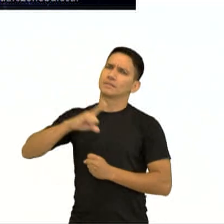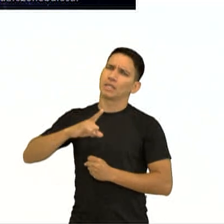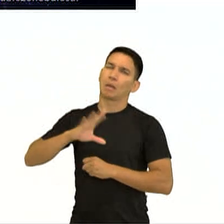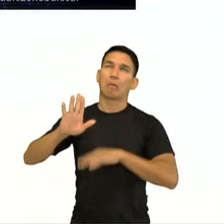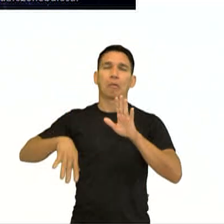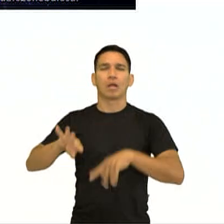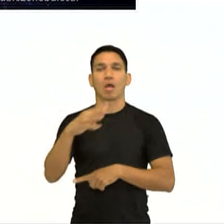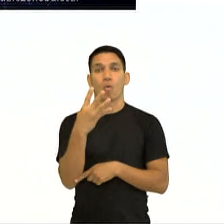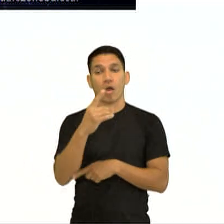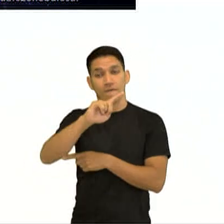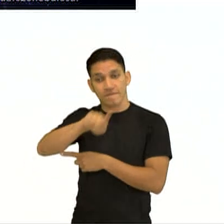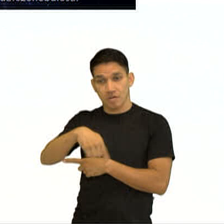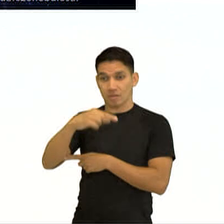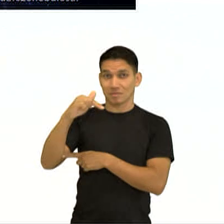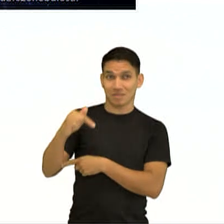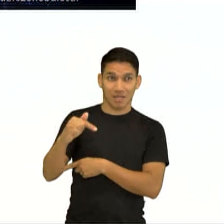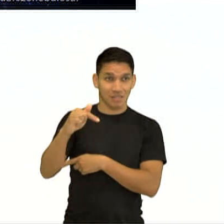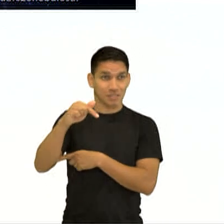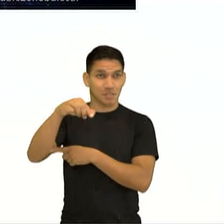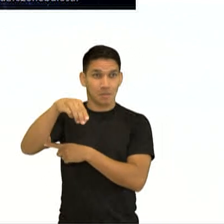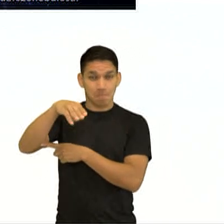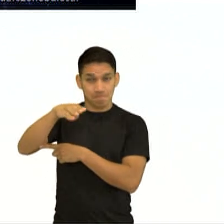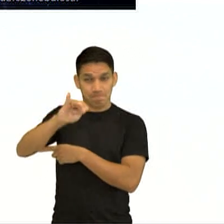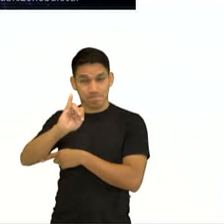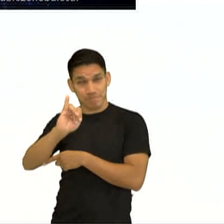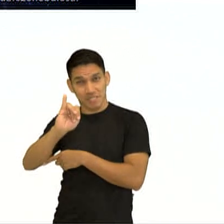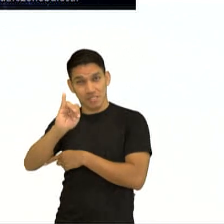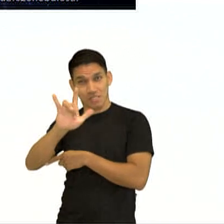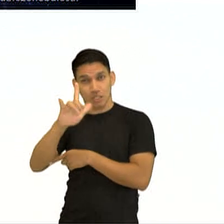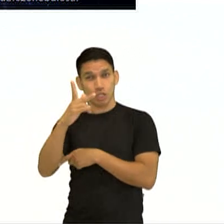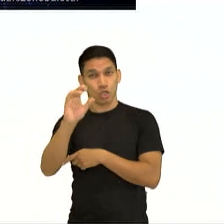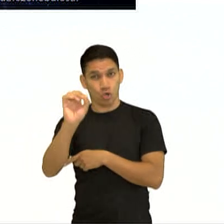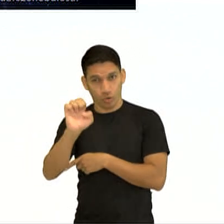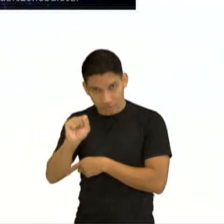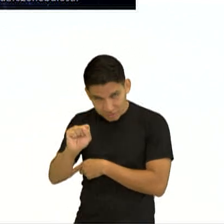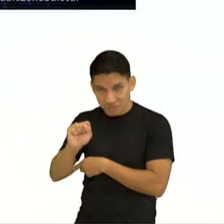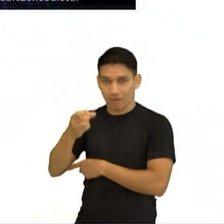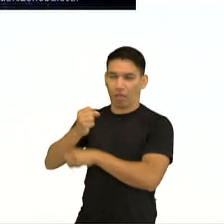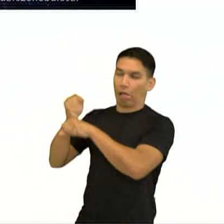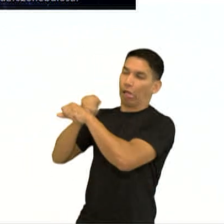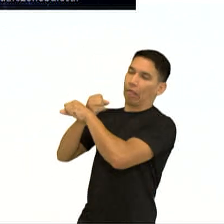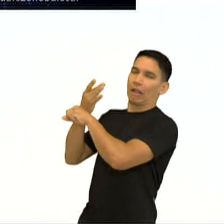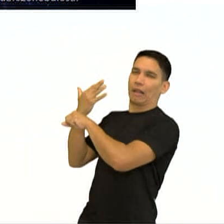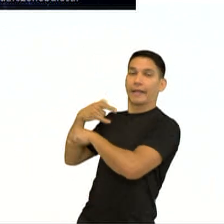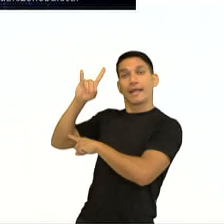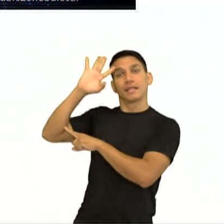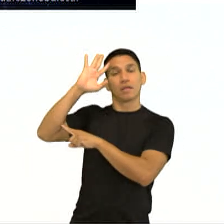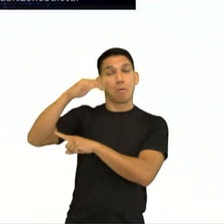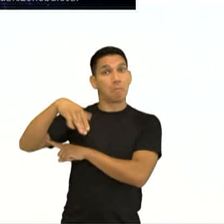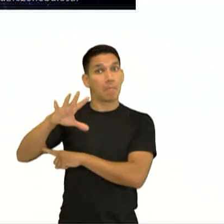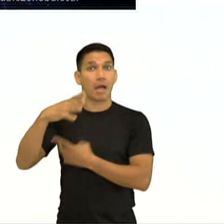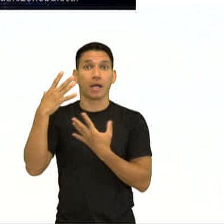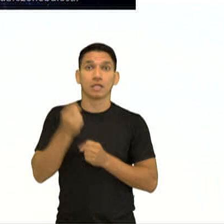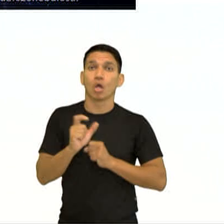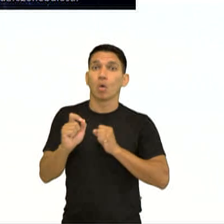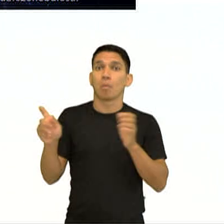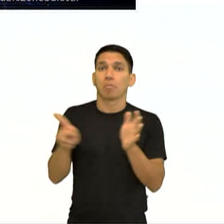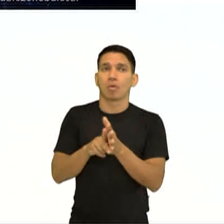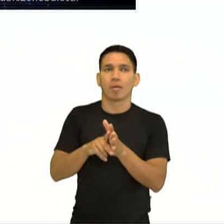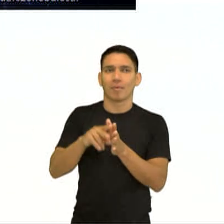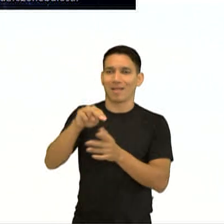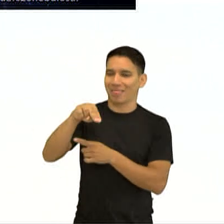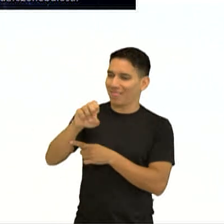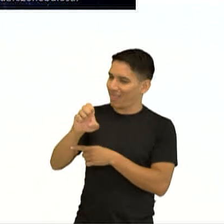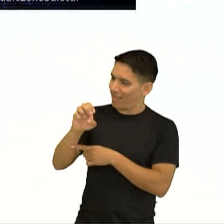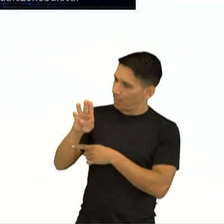de 4,7 bilhões de anos. E a teoria científica mais aceita é a teoria da nebulosa solar.